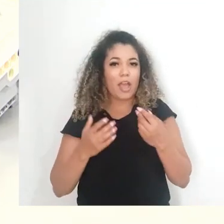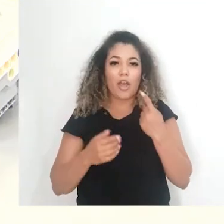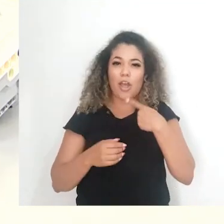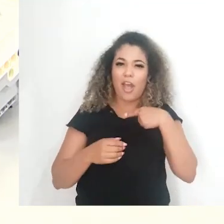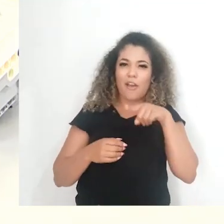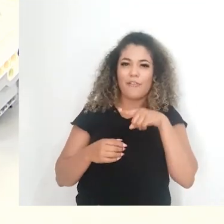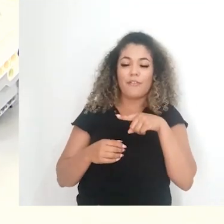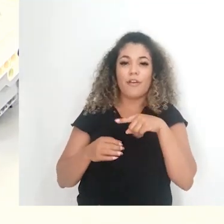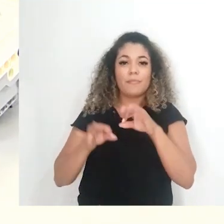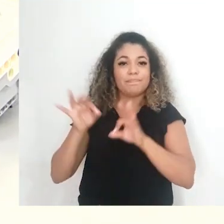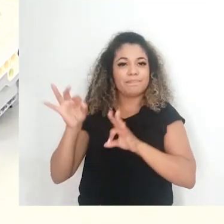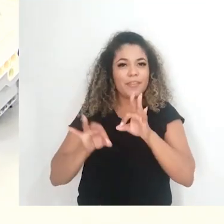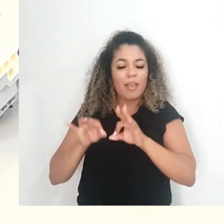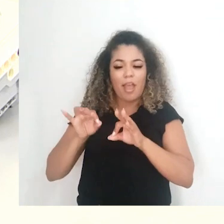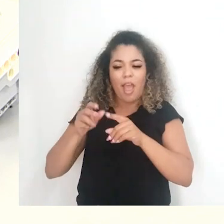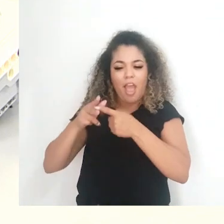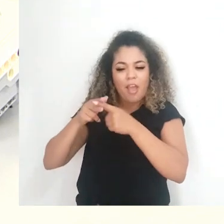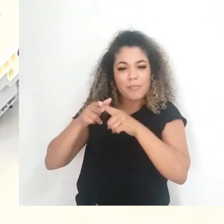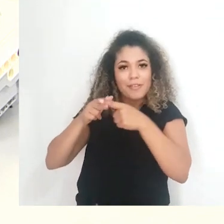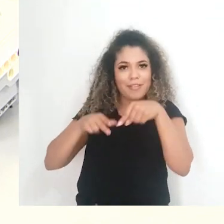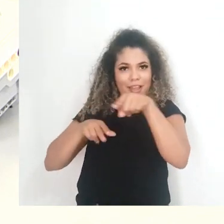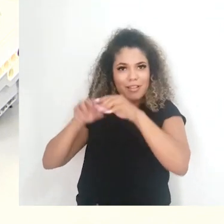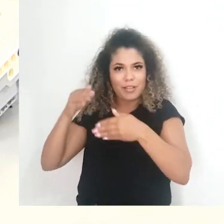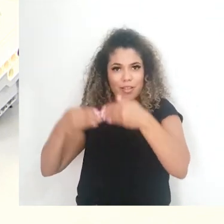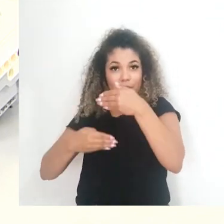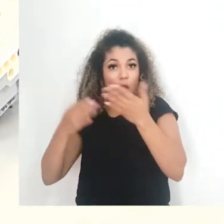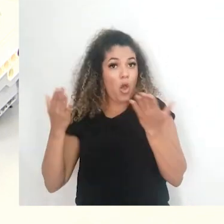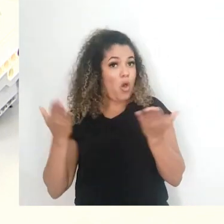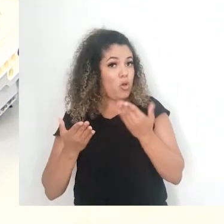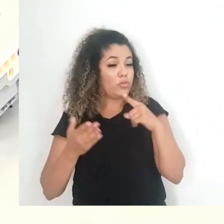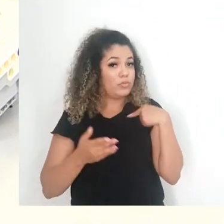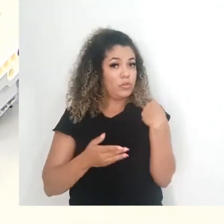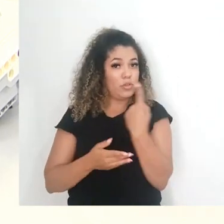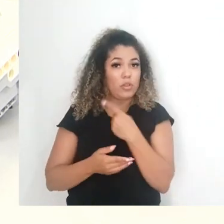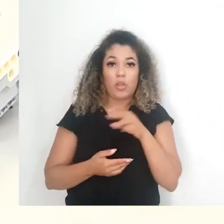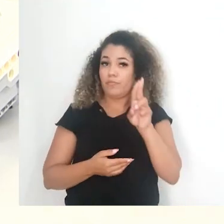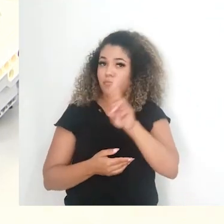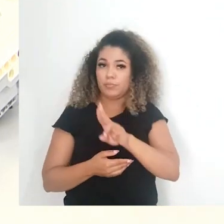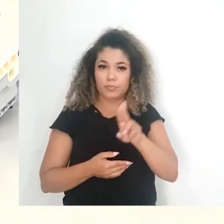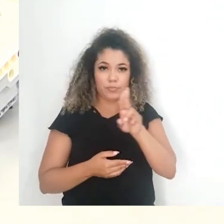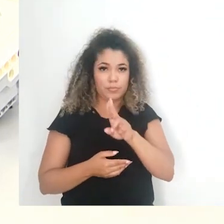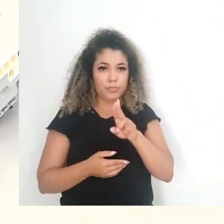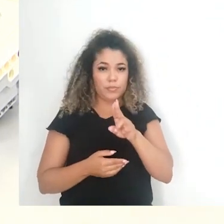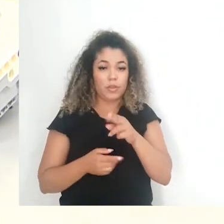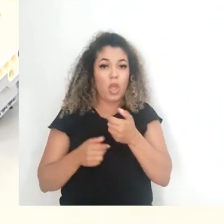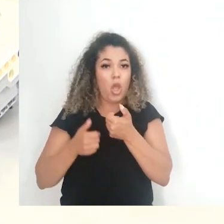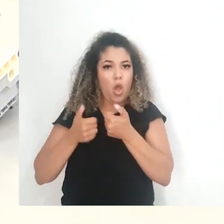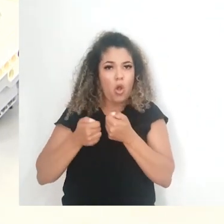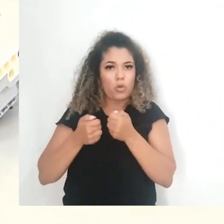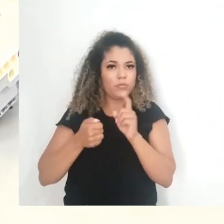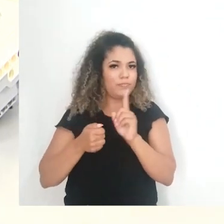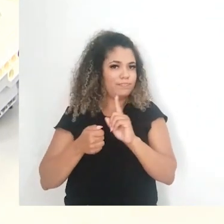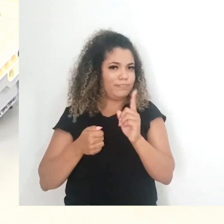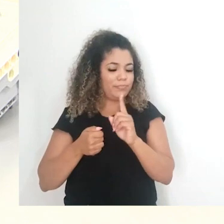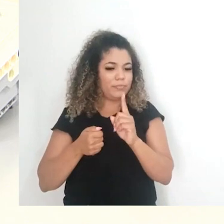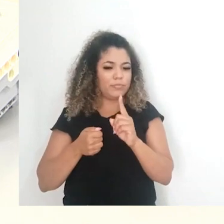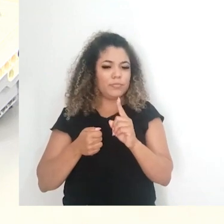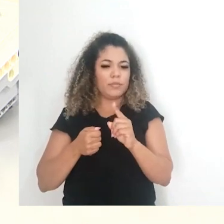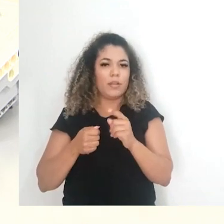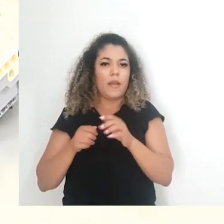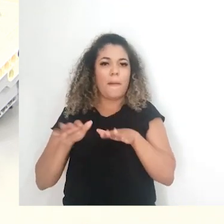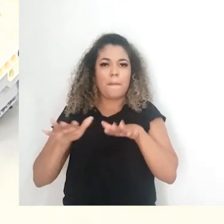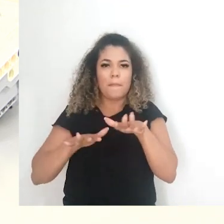Bom, agora vamos programar o nosso robô. Hoje, nós não vamos utilizar o controle